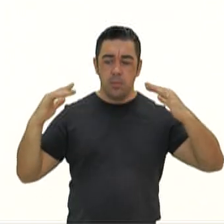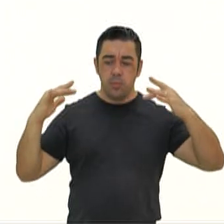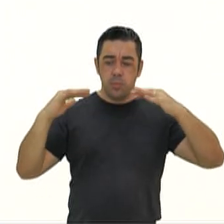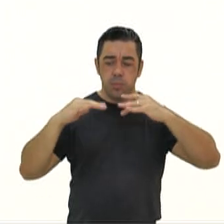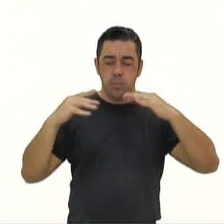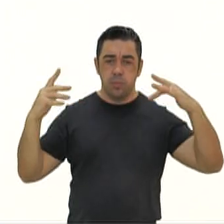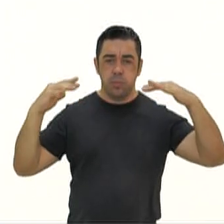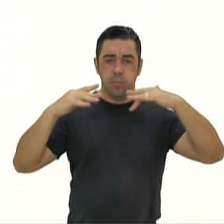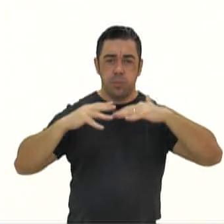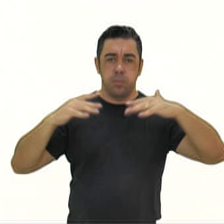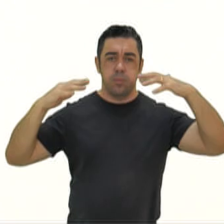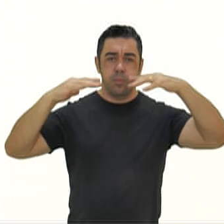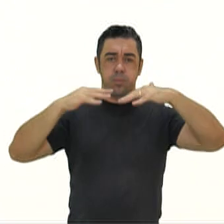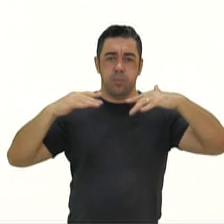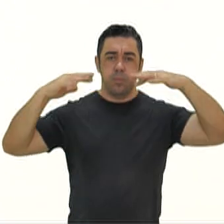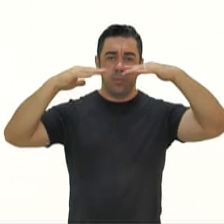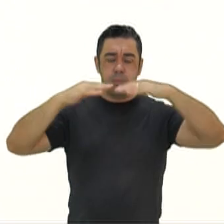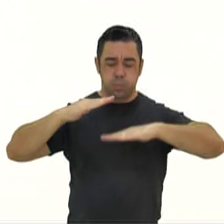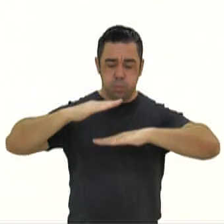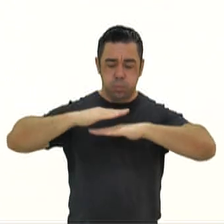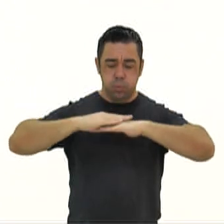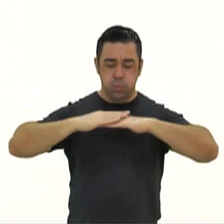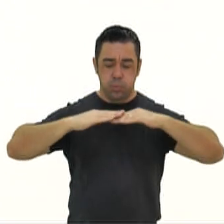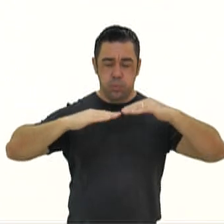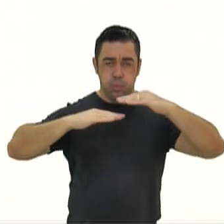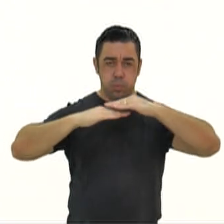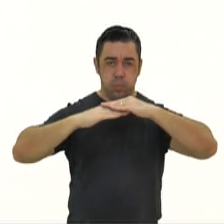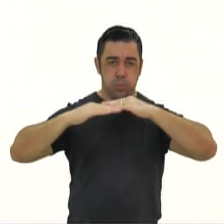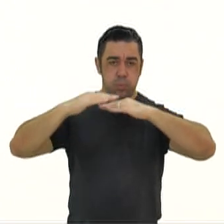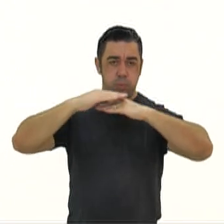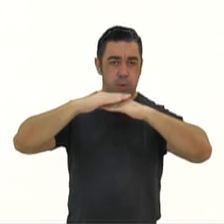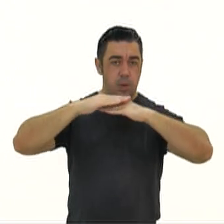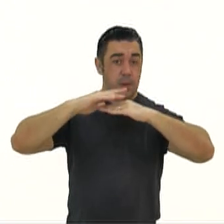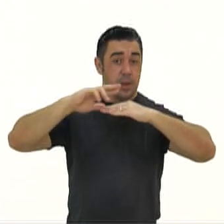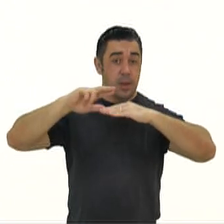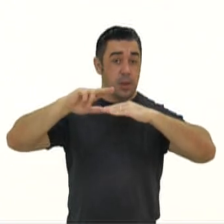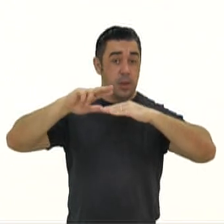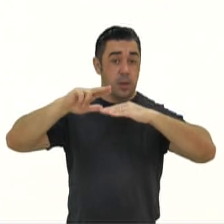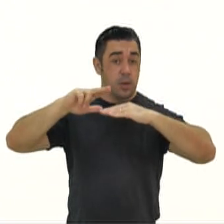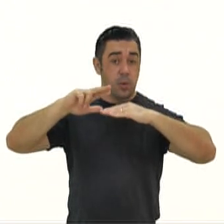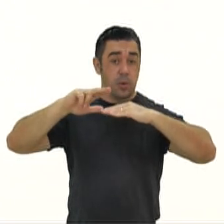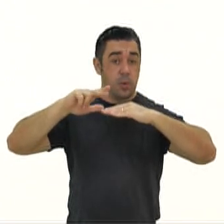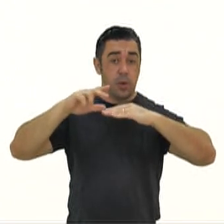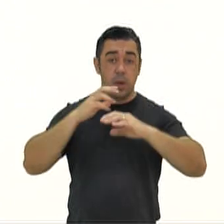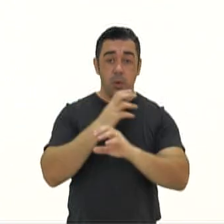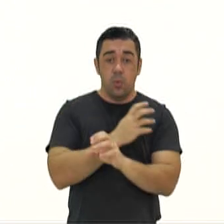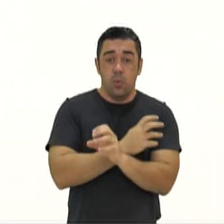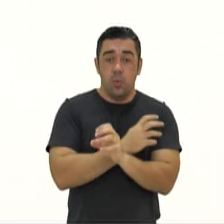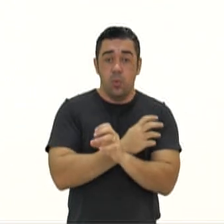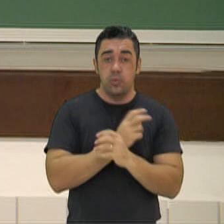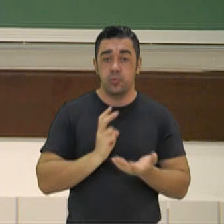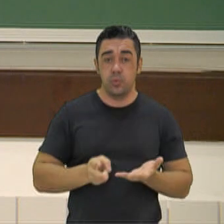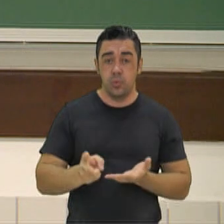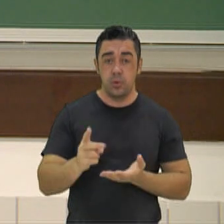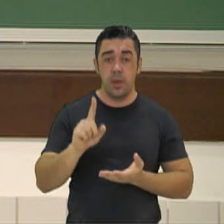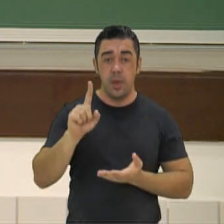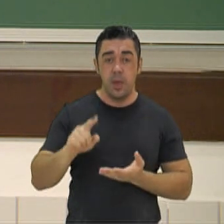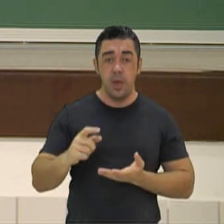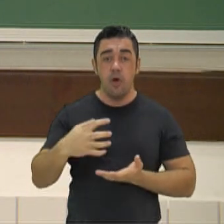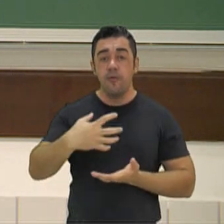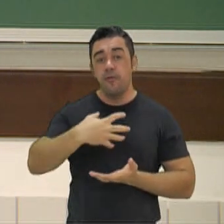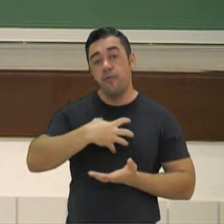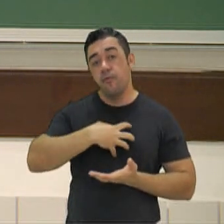cobrindo esse indivíduo aí. Galera, não é o osso que vai ficar preservado, mas sim o